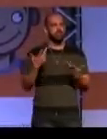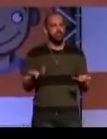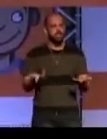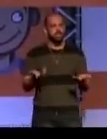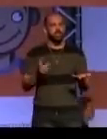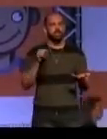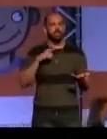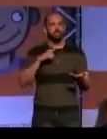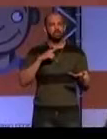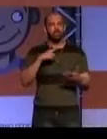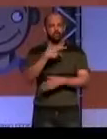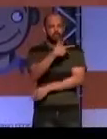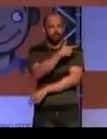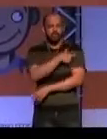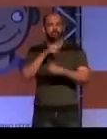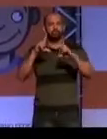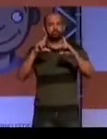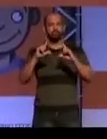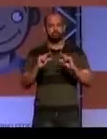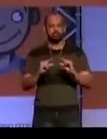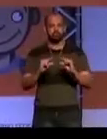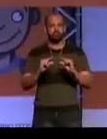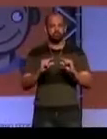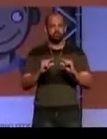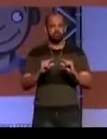nosso tópico, na verdade.